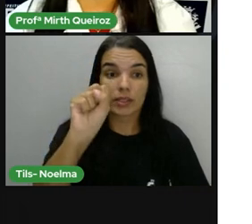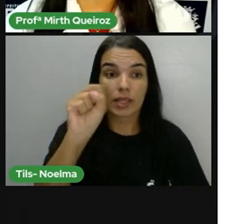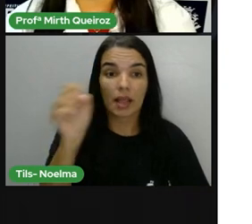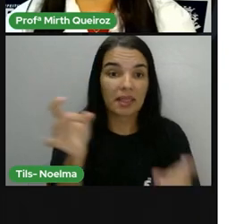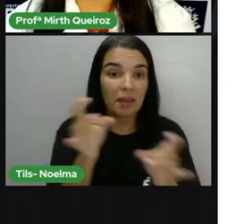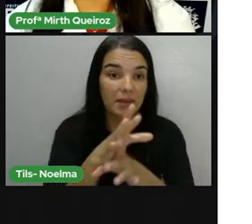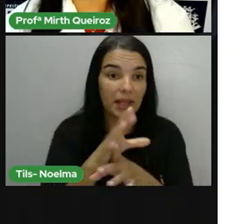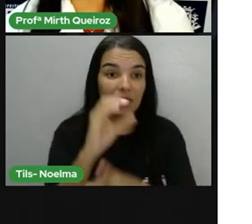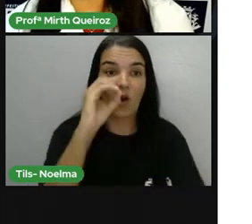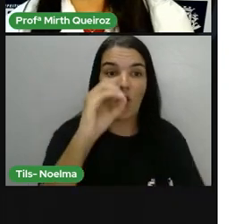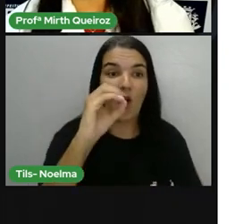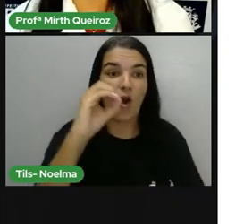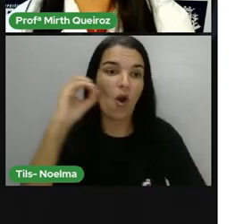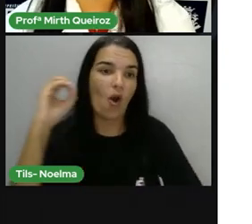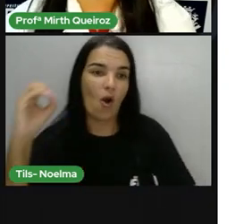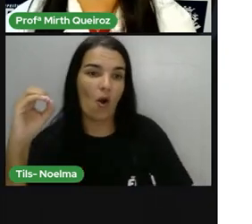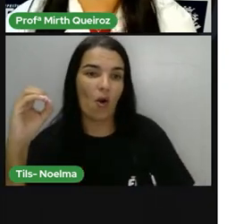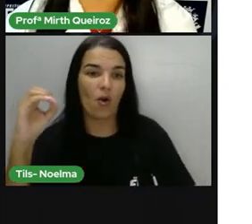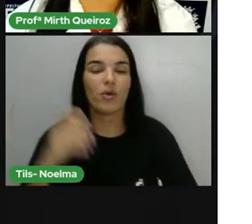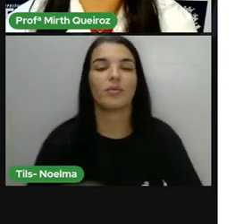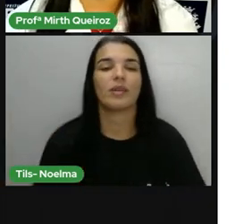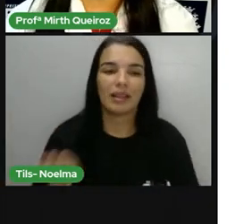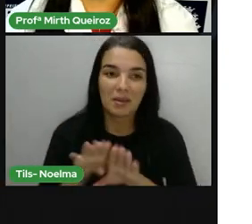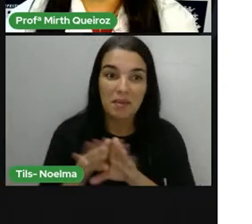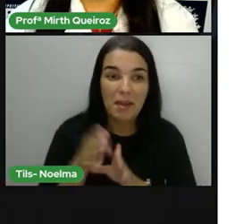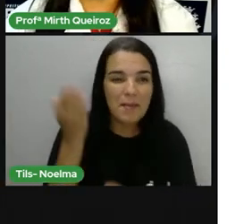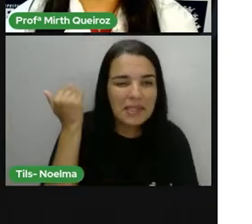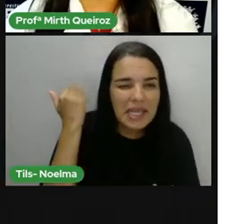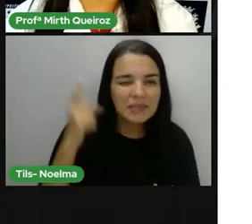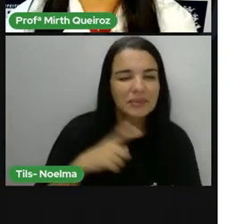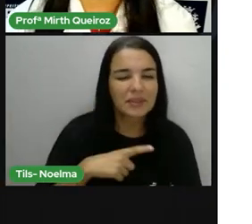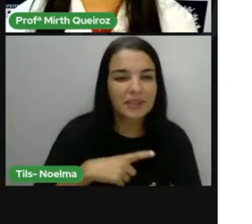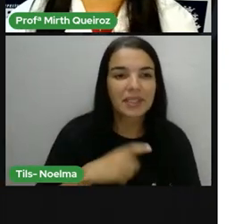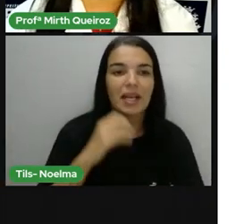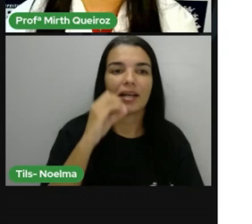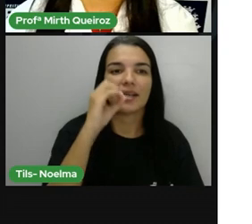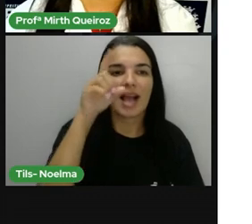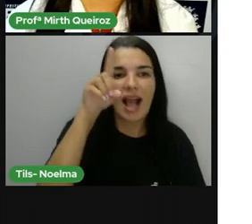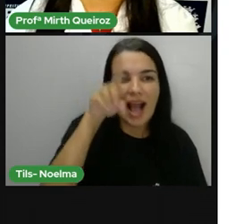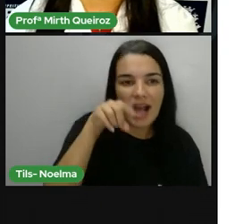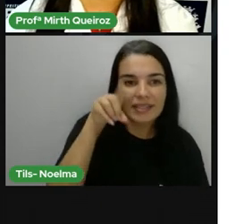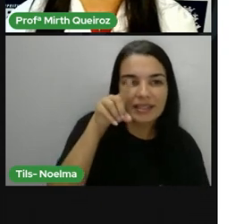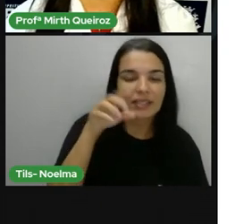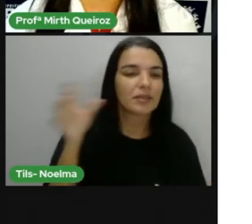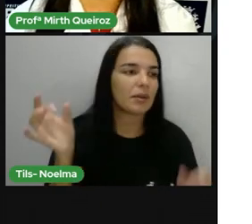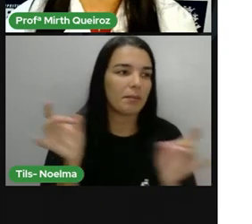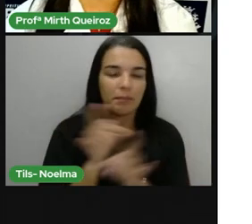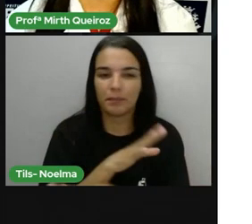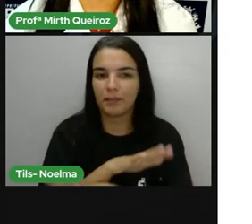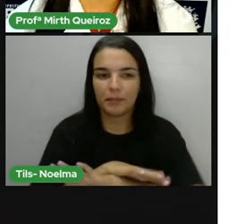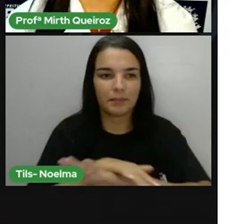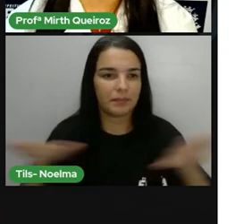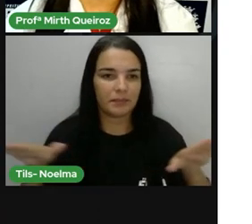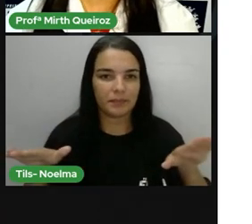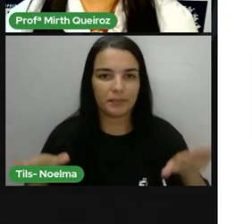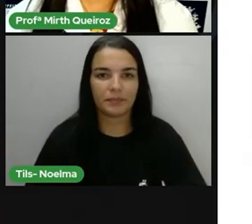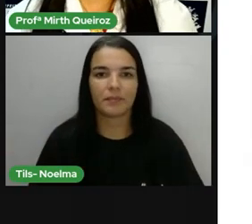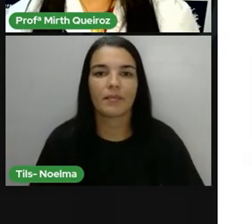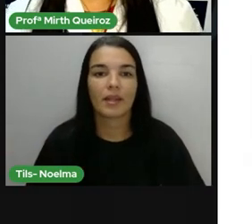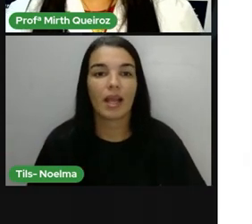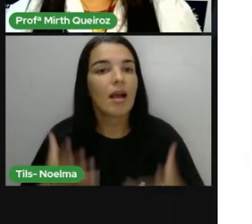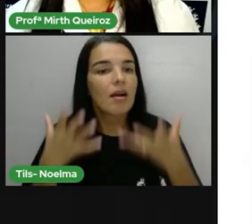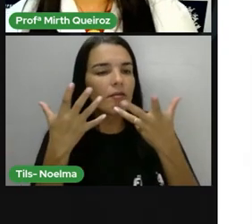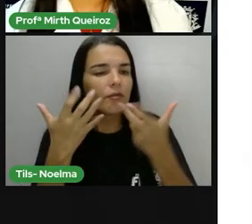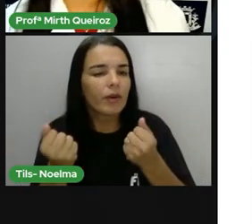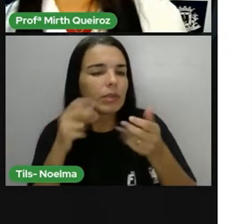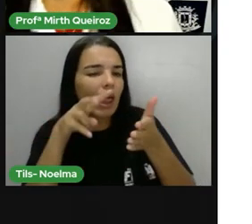vou, enjoo, perdoo, que também tinha acento, e aí com a reforma deixou de ser acentuada. Vamos